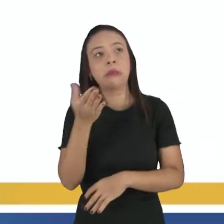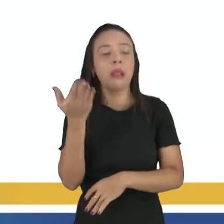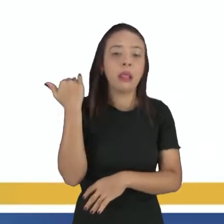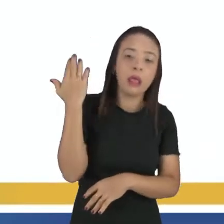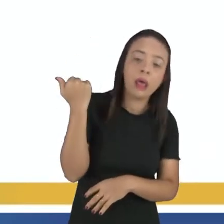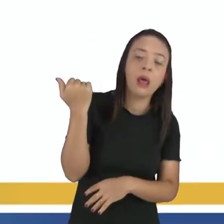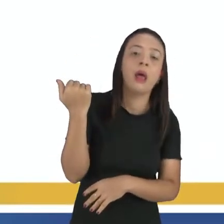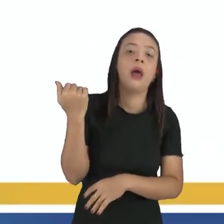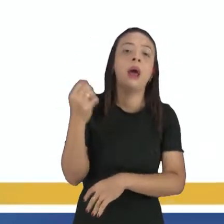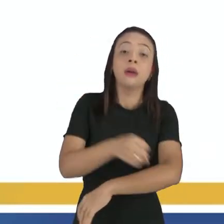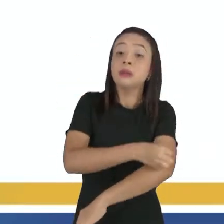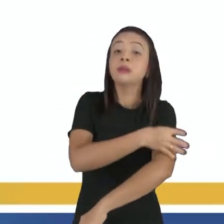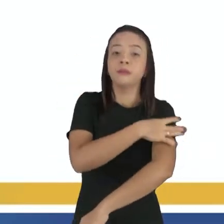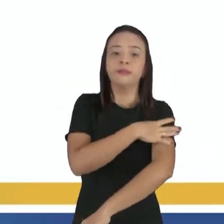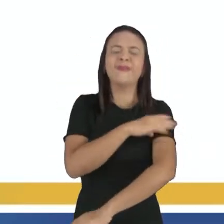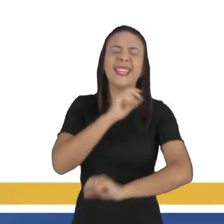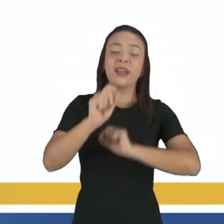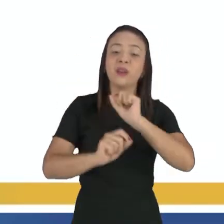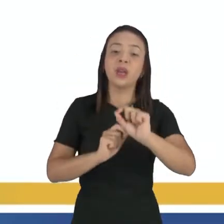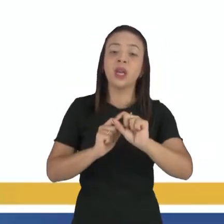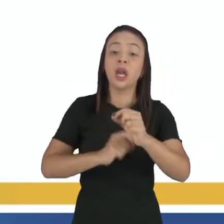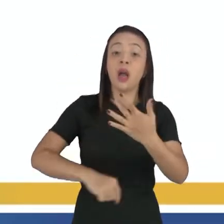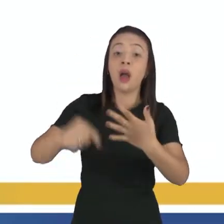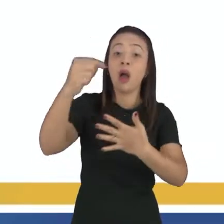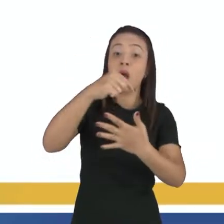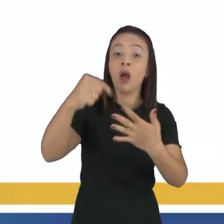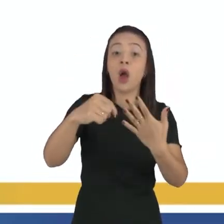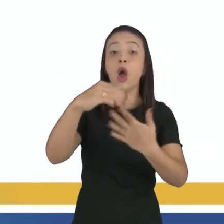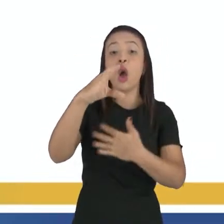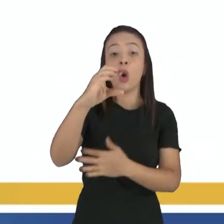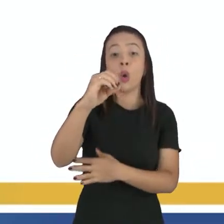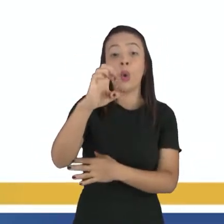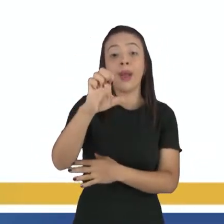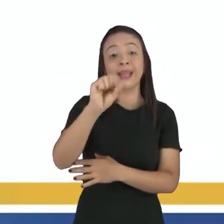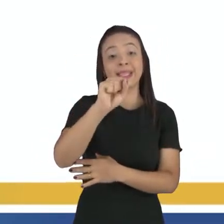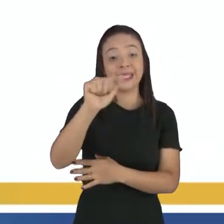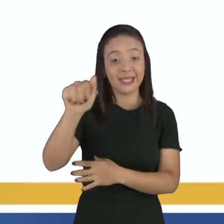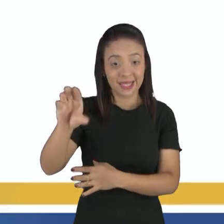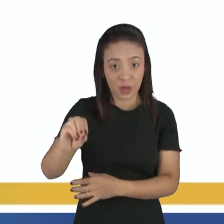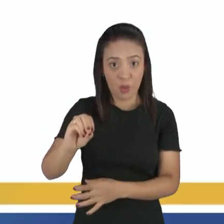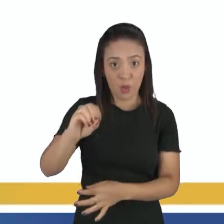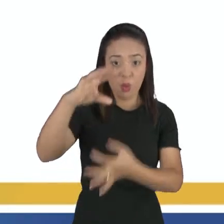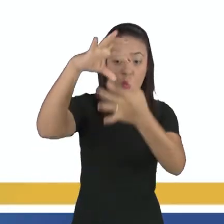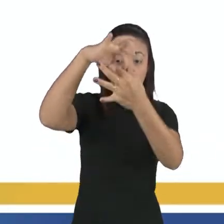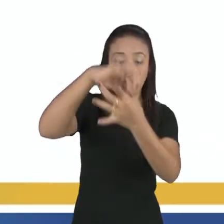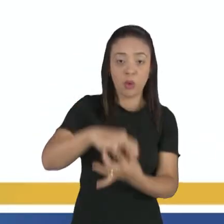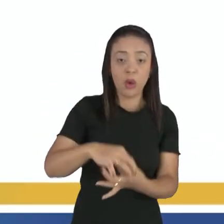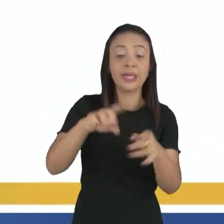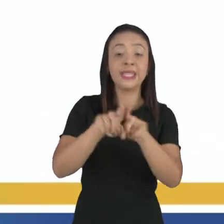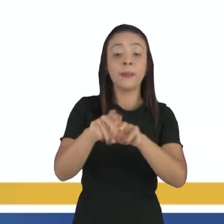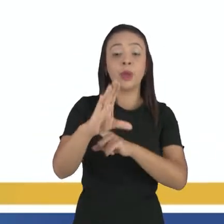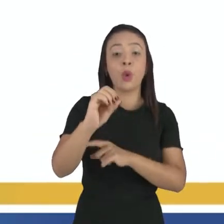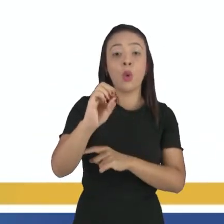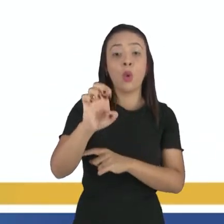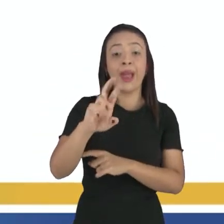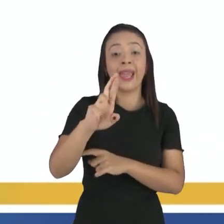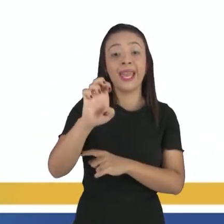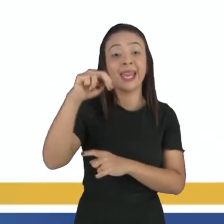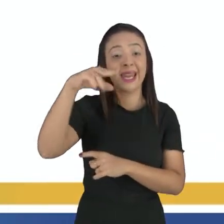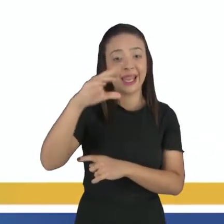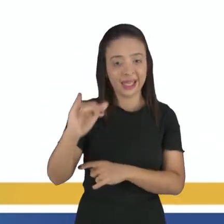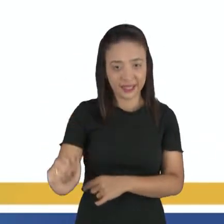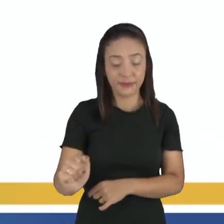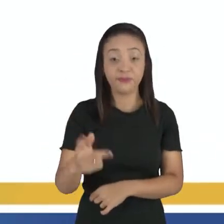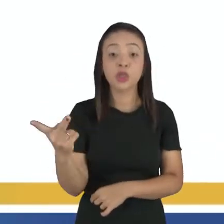Fundamental tá bom que são os termos coesão e coerência esses dois critérios